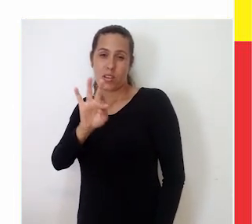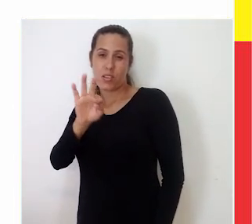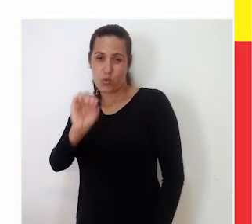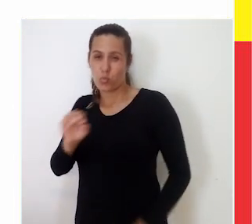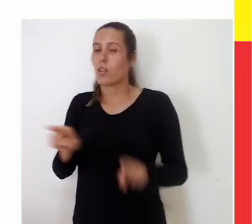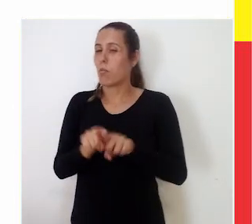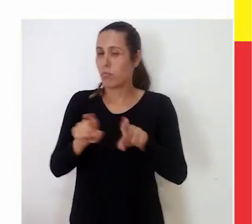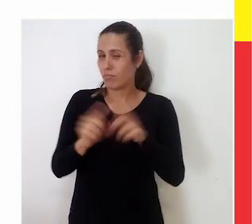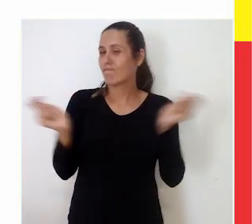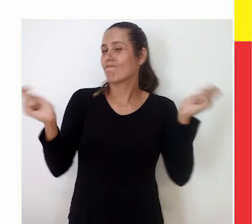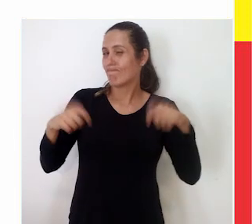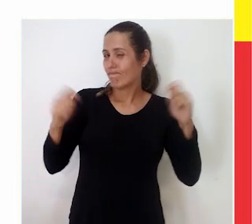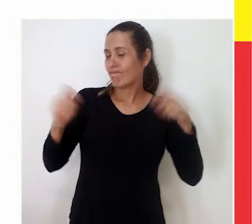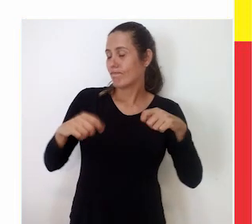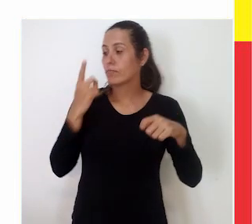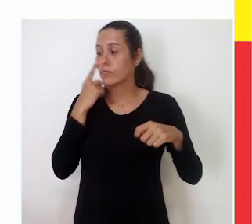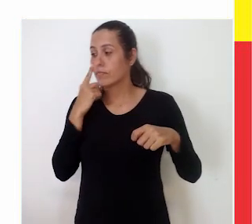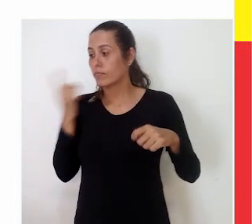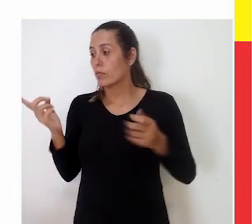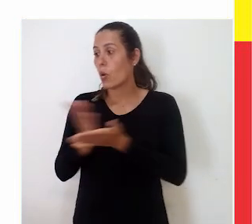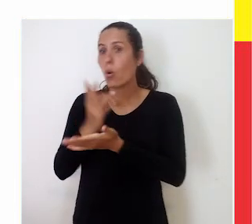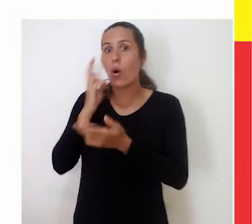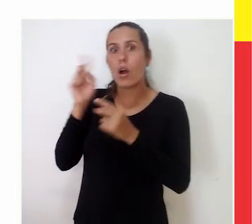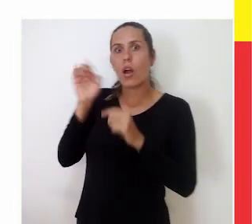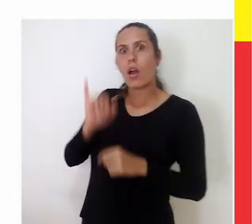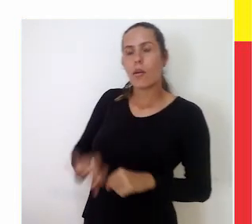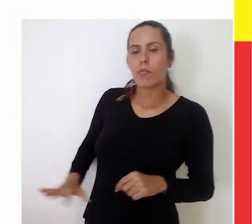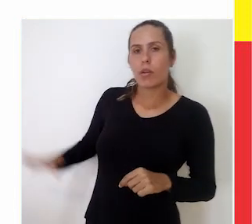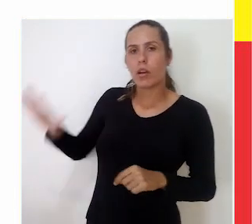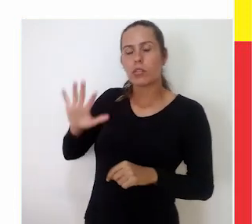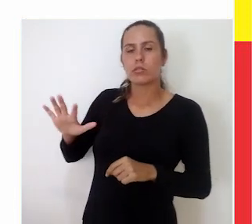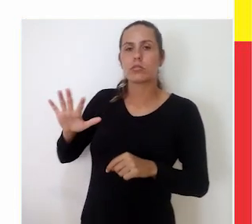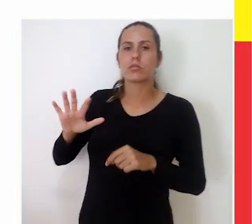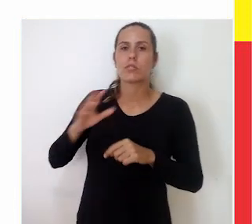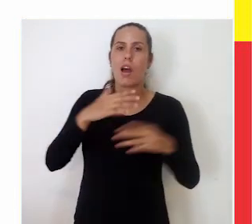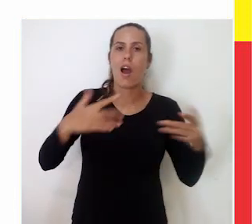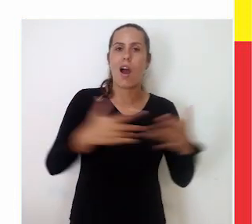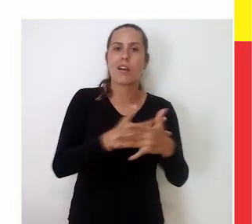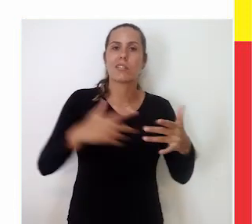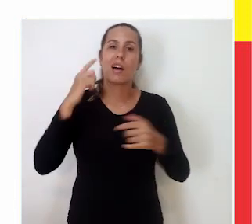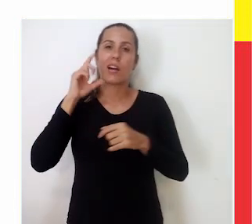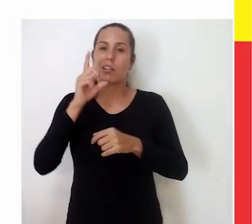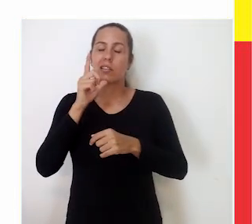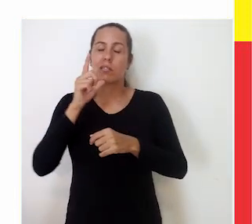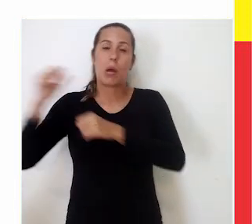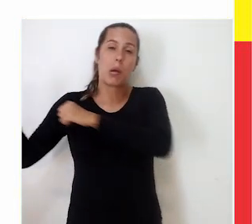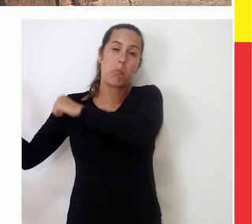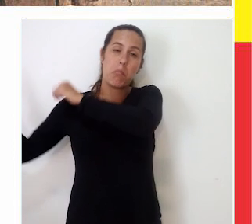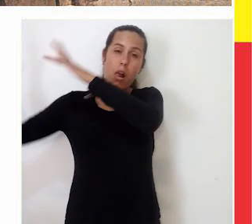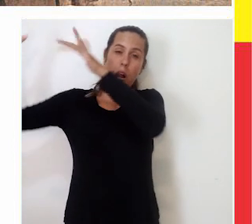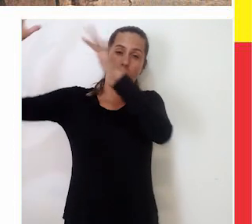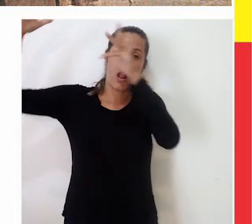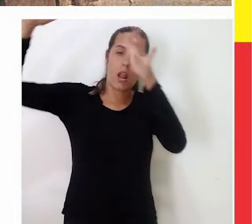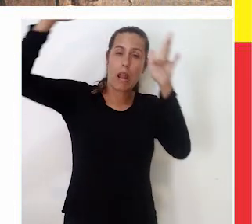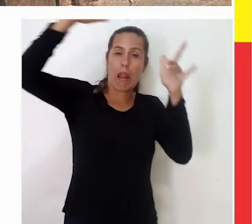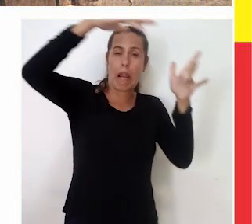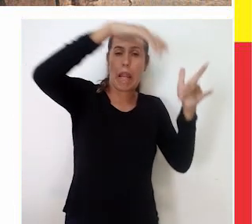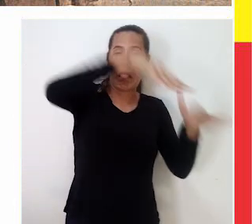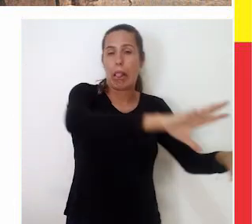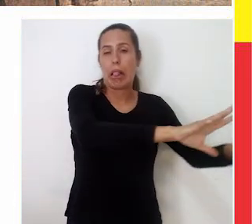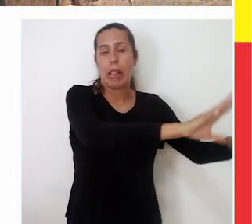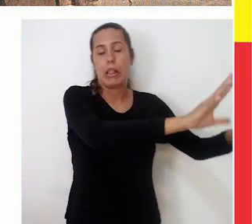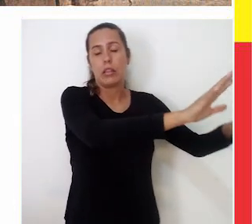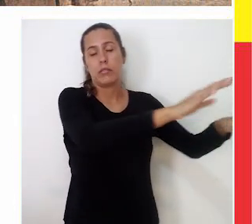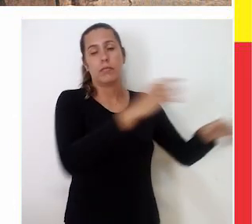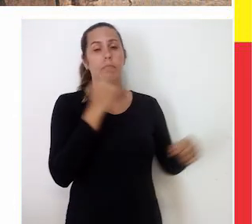que onda que passa do porto, que onda que invadiu a cidade, por isso o nome tsunami. A gente também está vendo